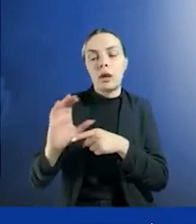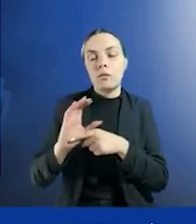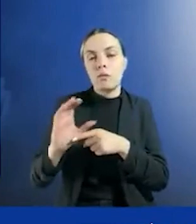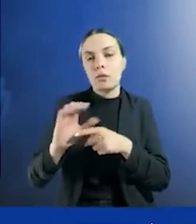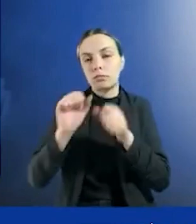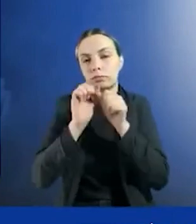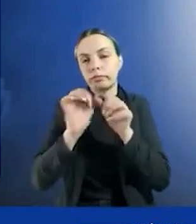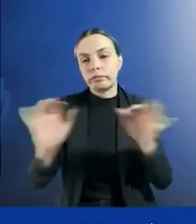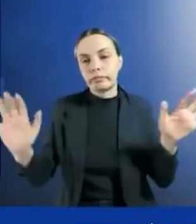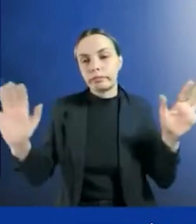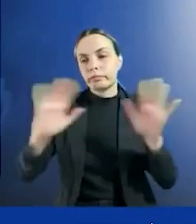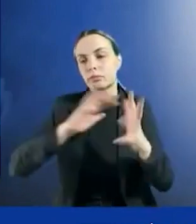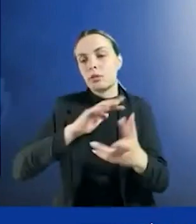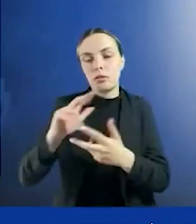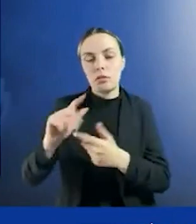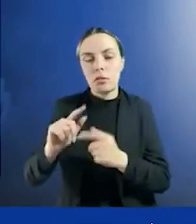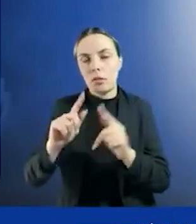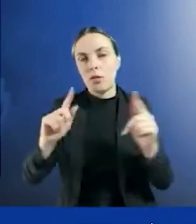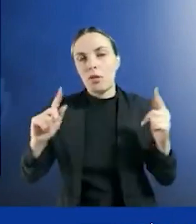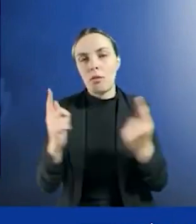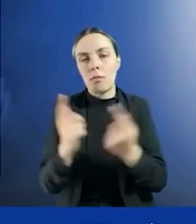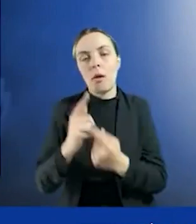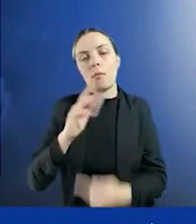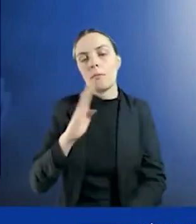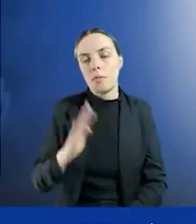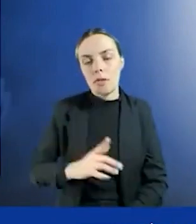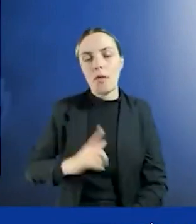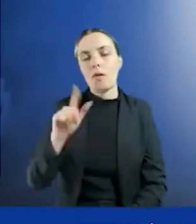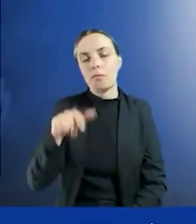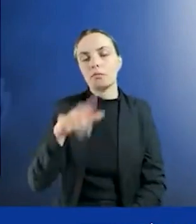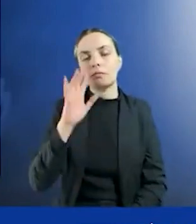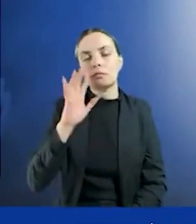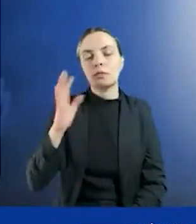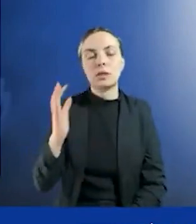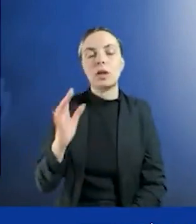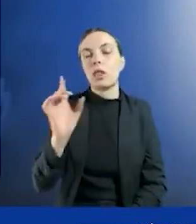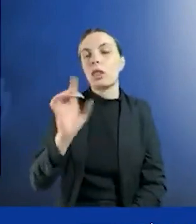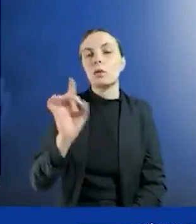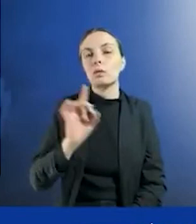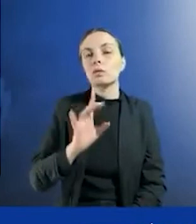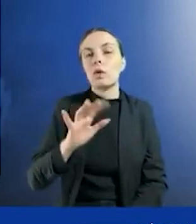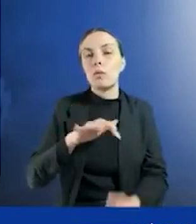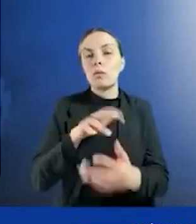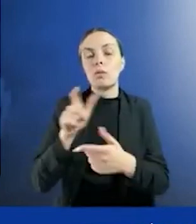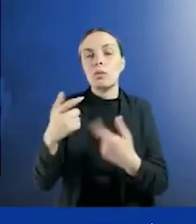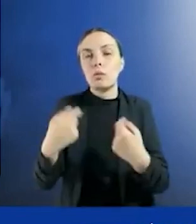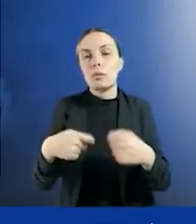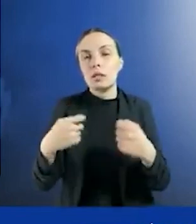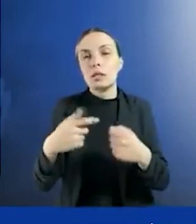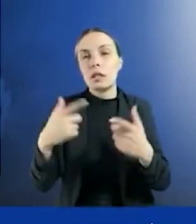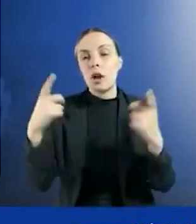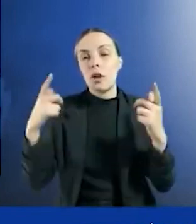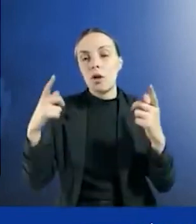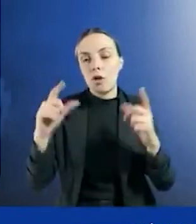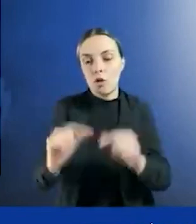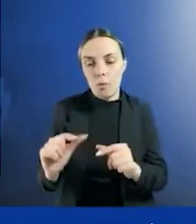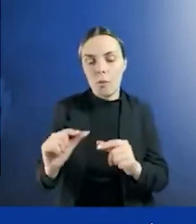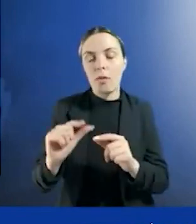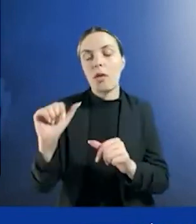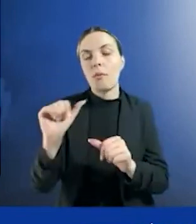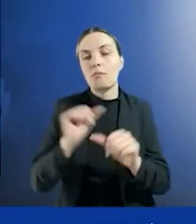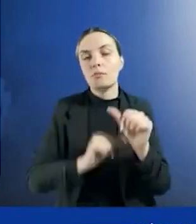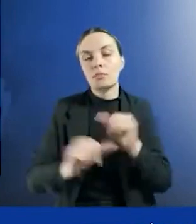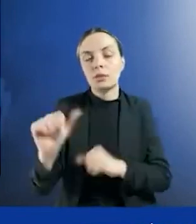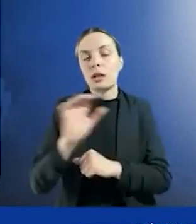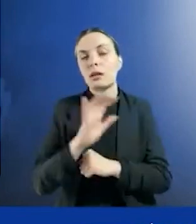é parte da solução em um mundo que precisa não só combater a questão da mudança do clima, mas garantir a